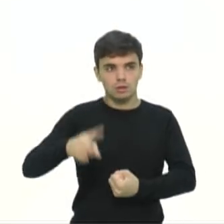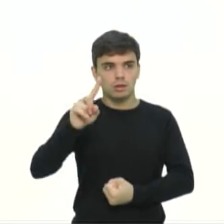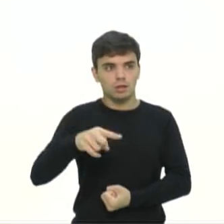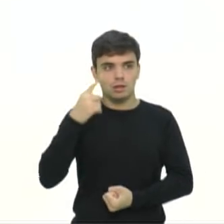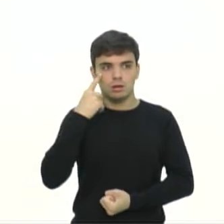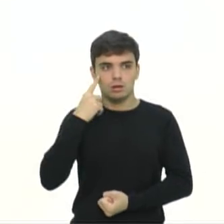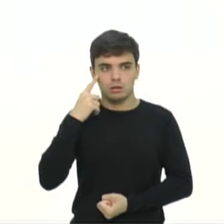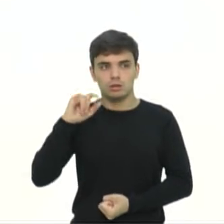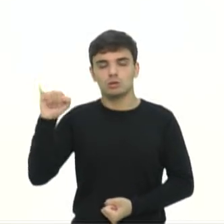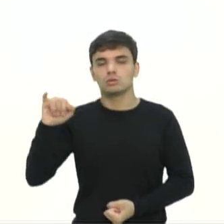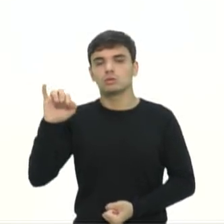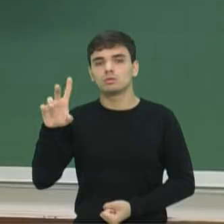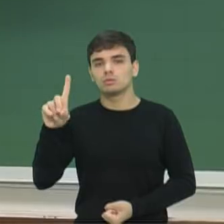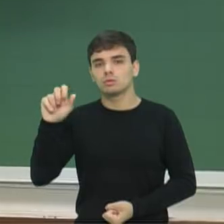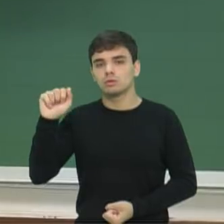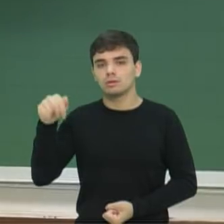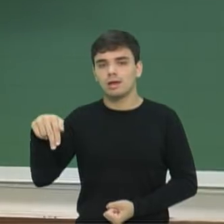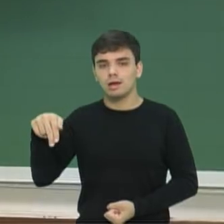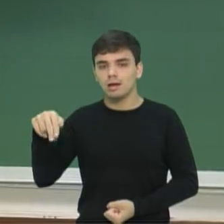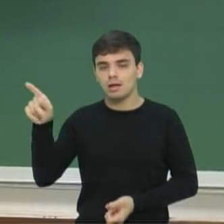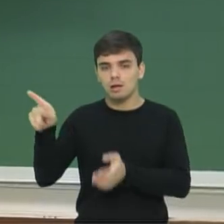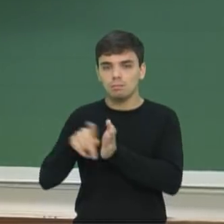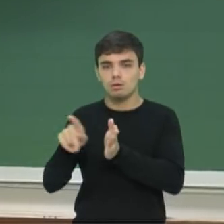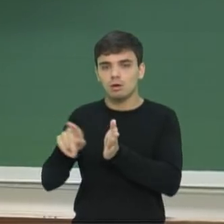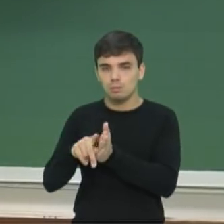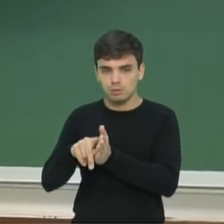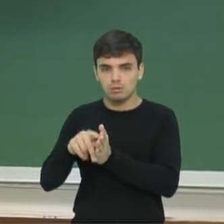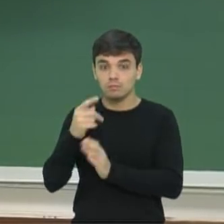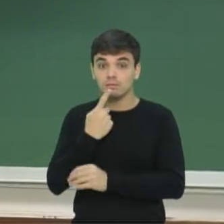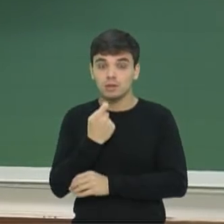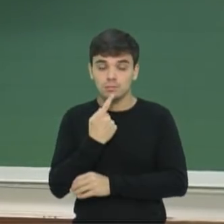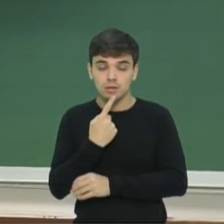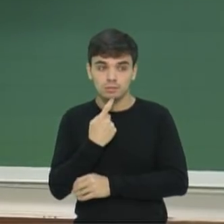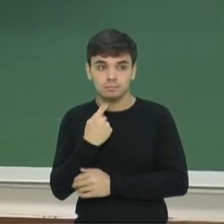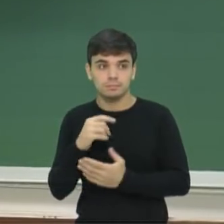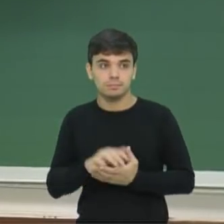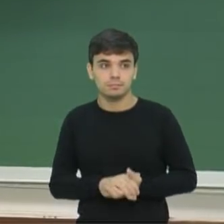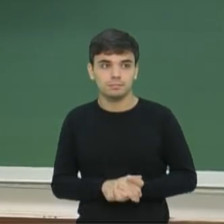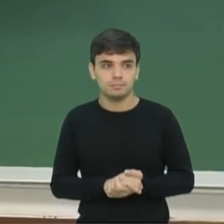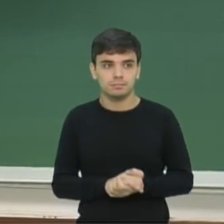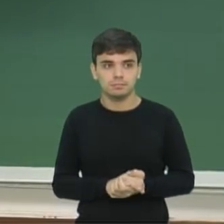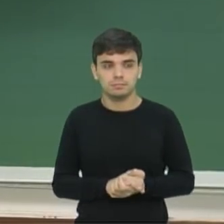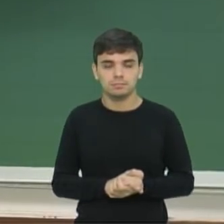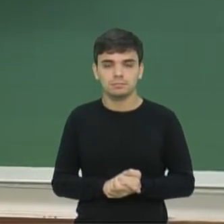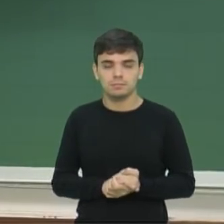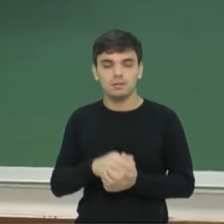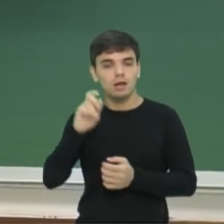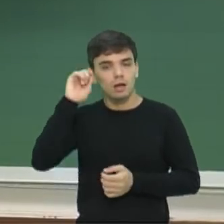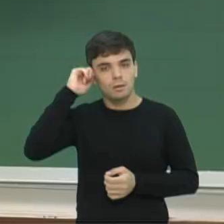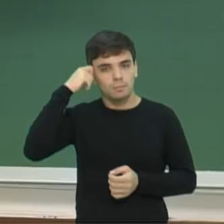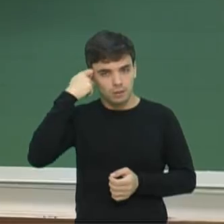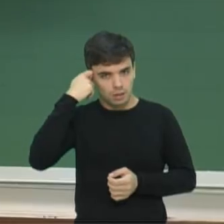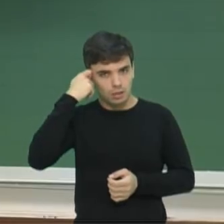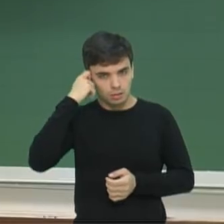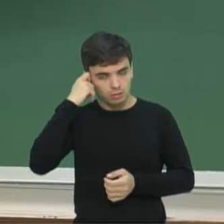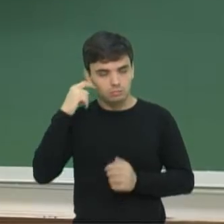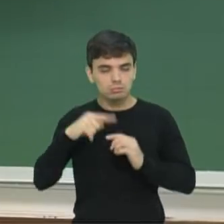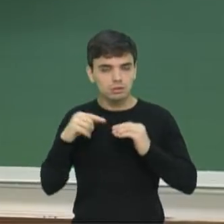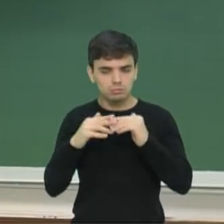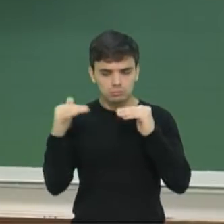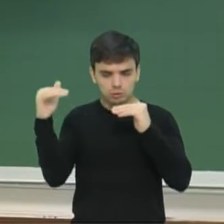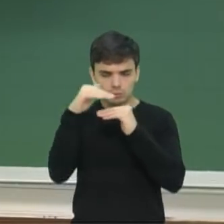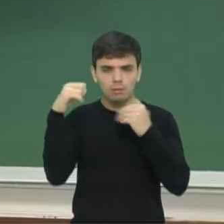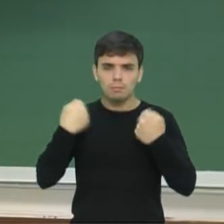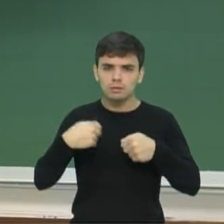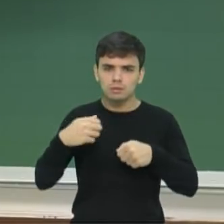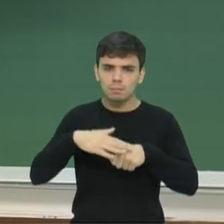é a faixa vermelha, né? Então, dentro das faixas do judô, a faixa preta é uma graduação, mas a graduação superior, a que exige